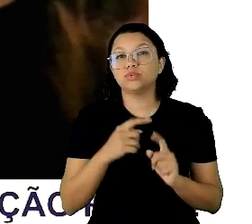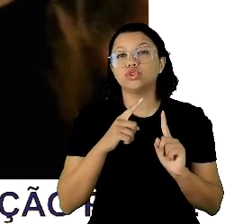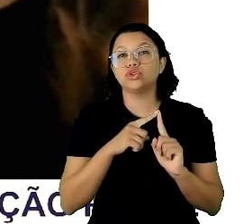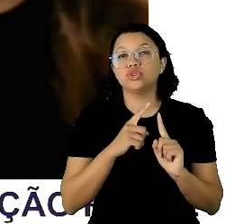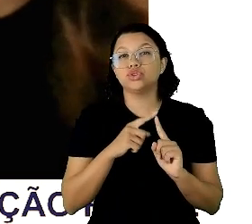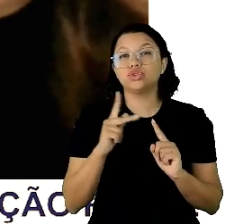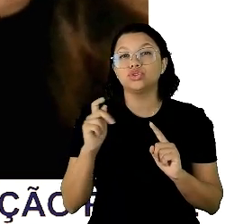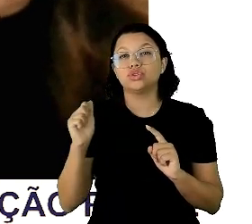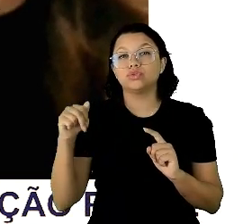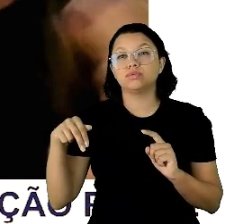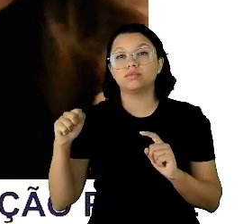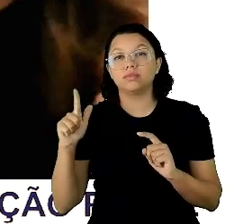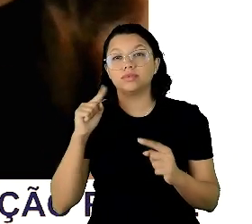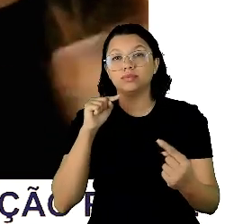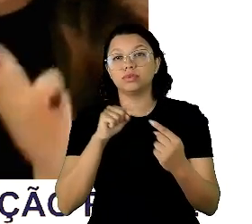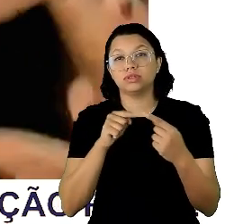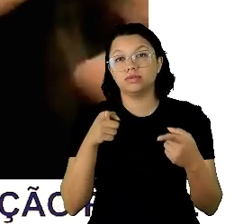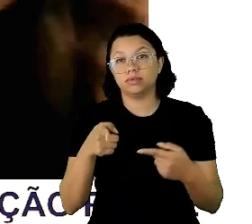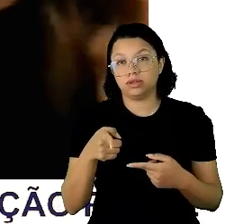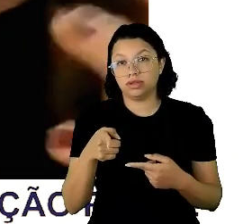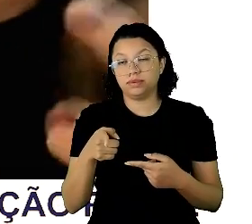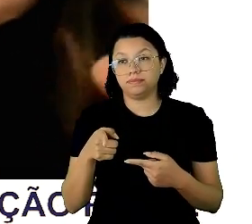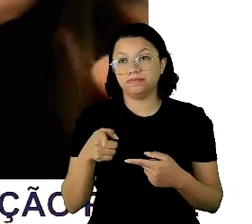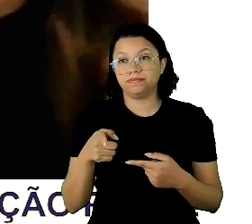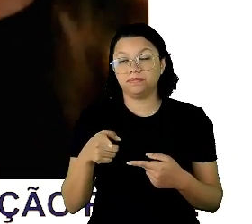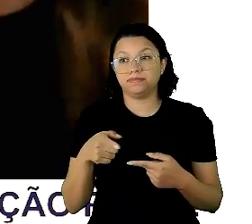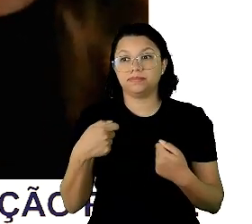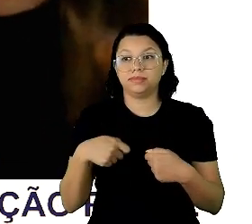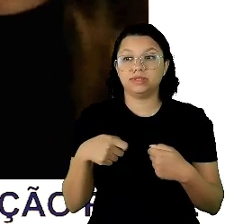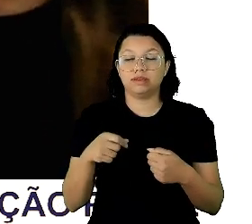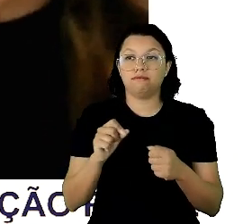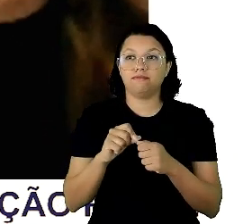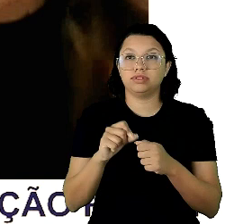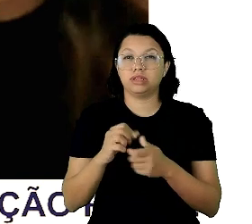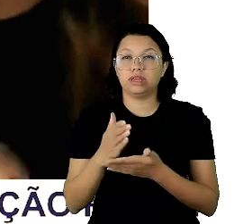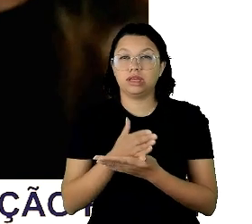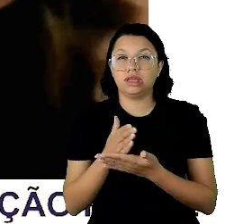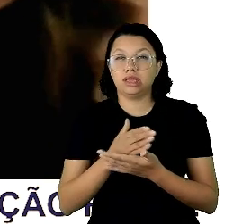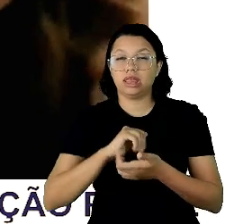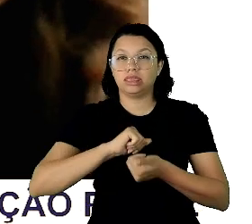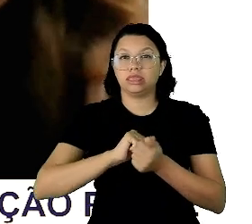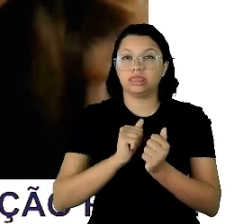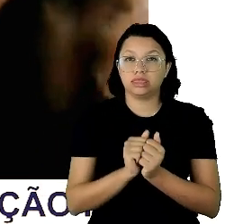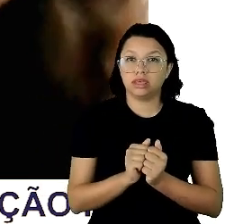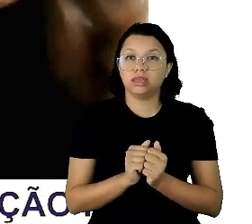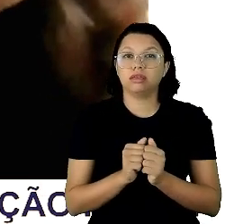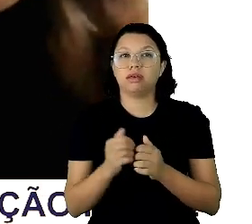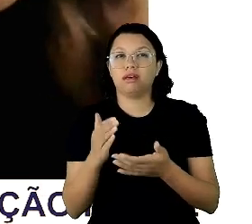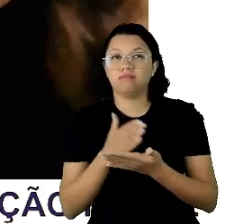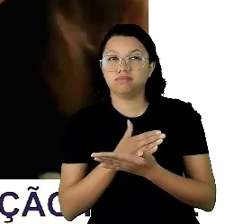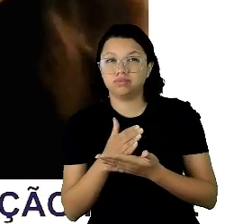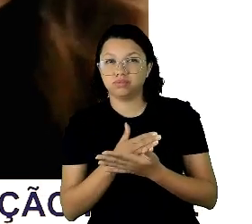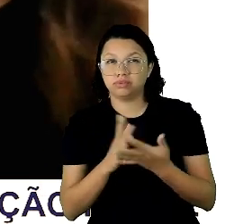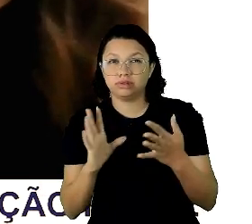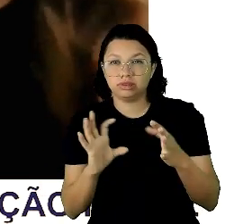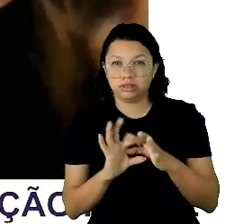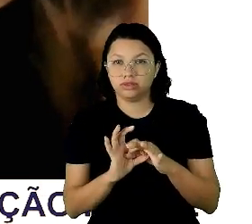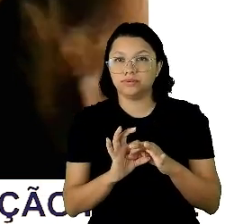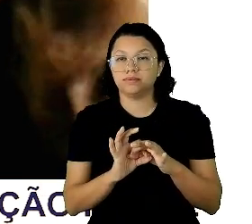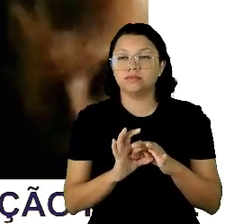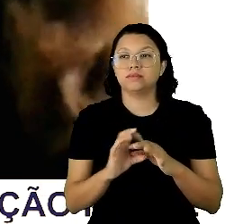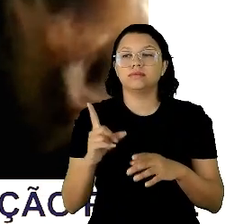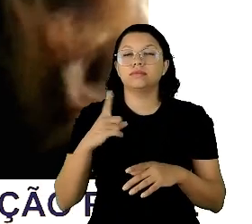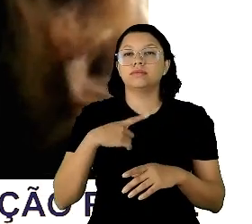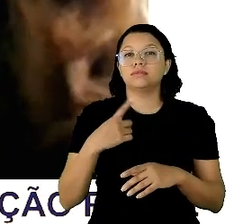penal específico para ele, tinha que fazer algumas adaptações e alguns encaixes, né? Teve um caso